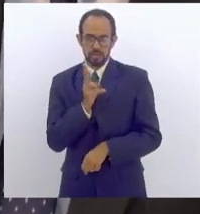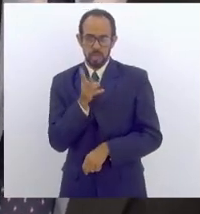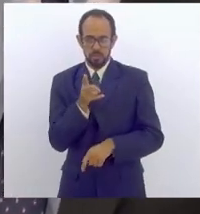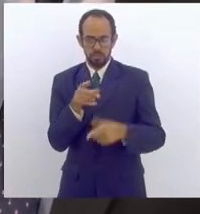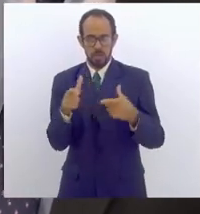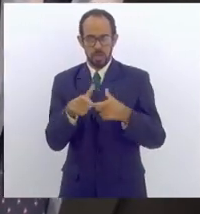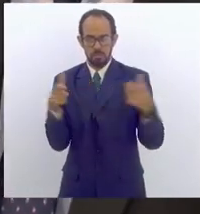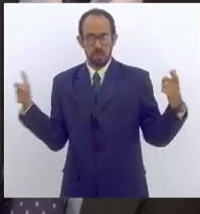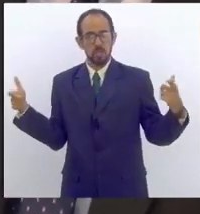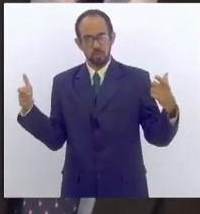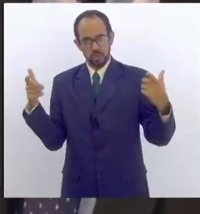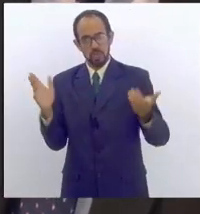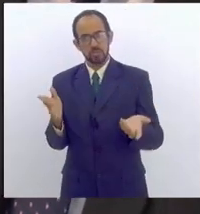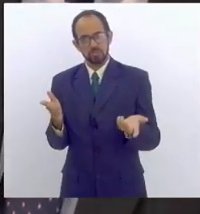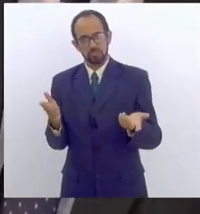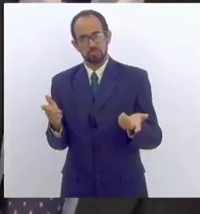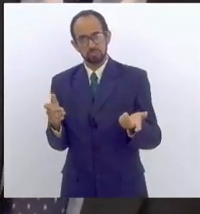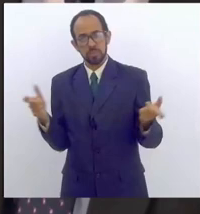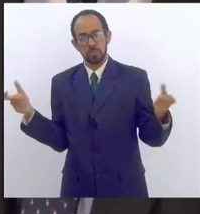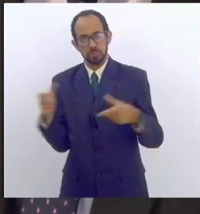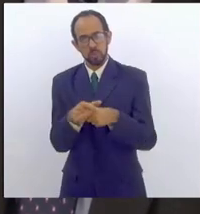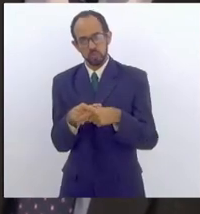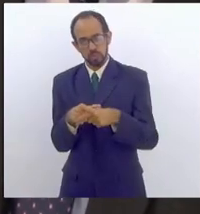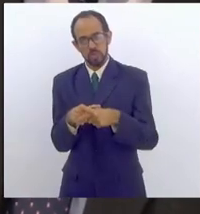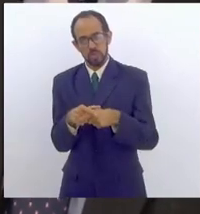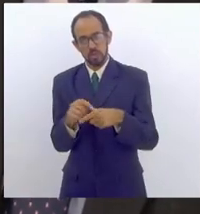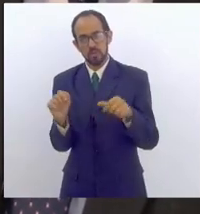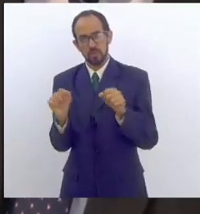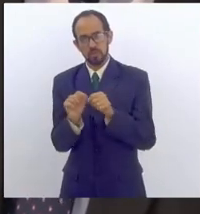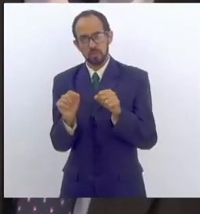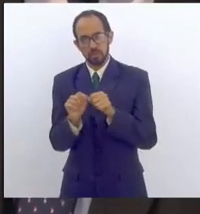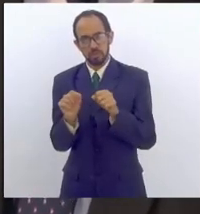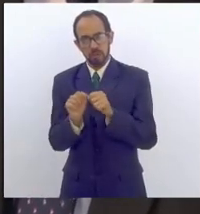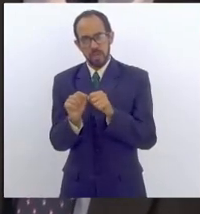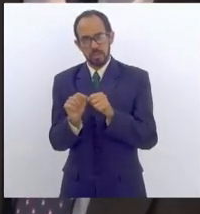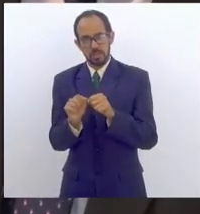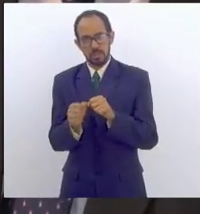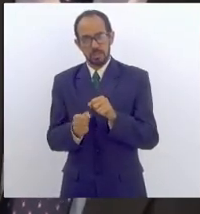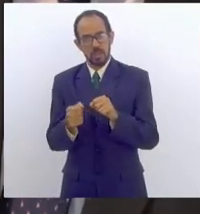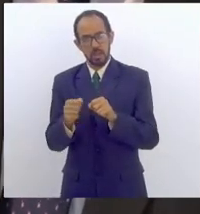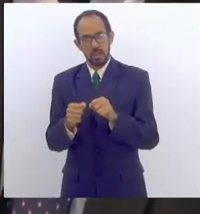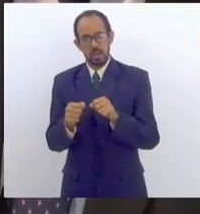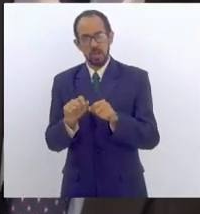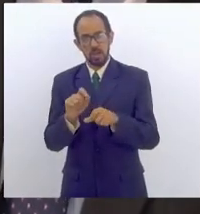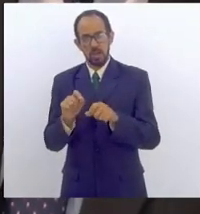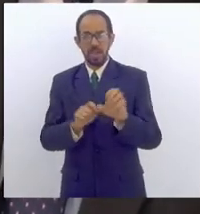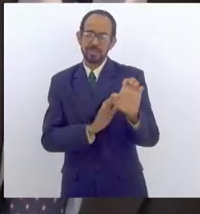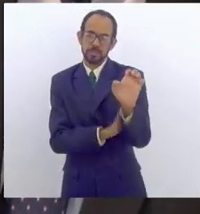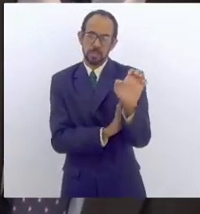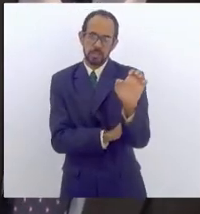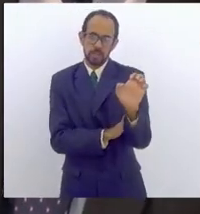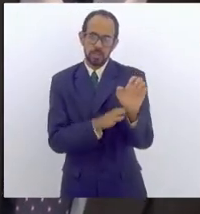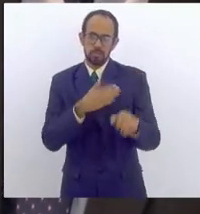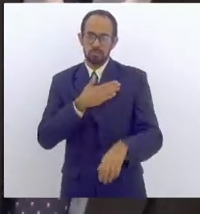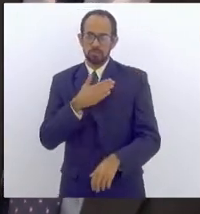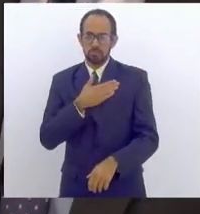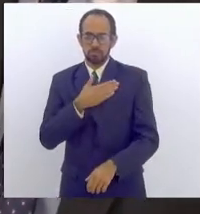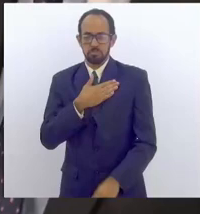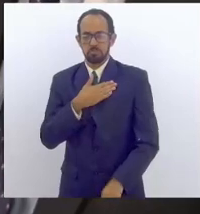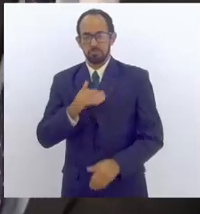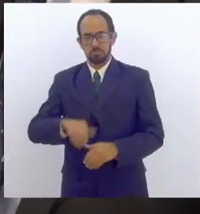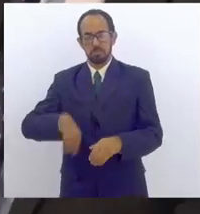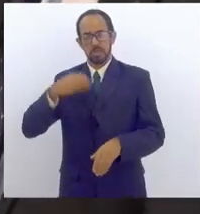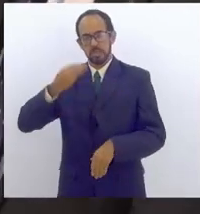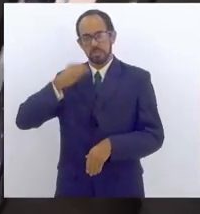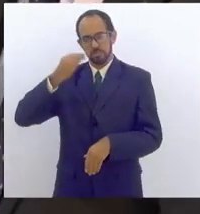a maioria e a minoria faz oposição. Minha trajetória nessa casa durante 20